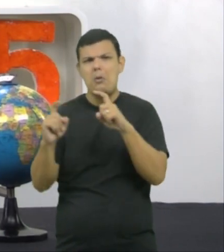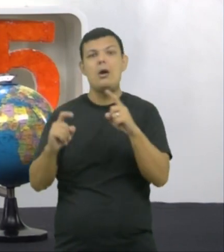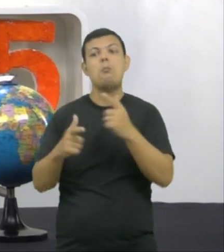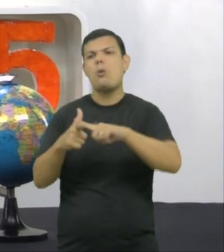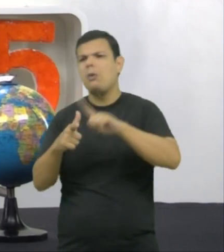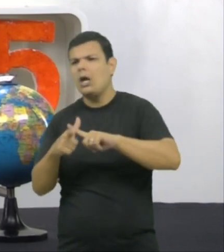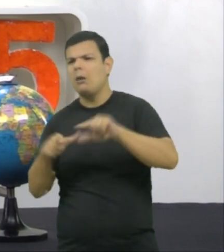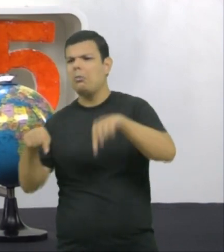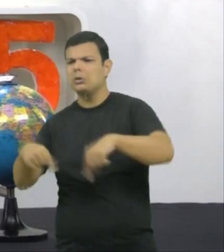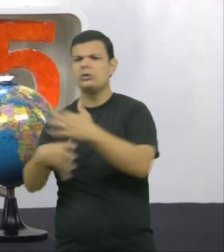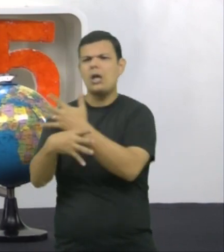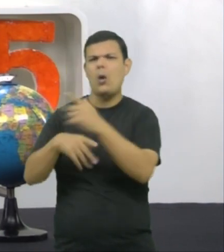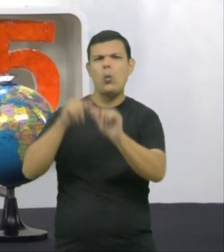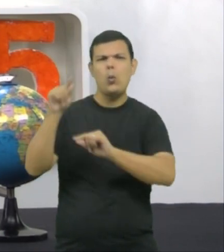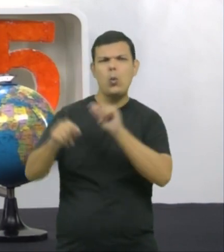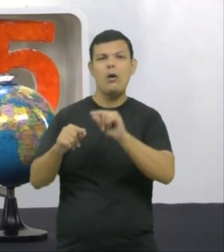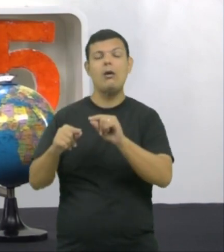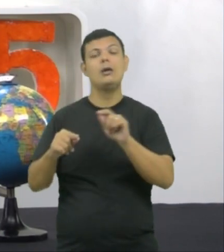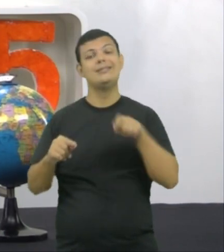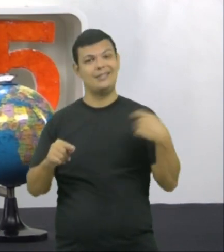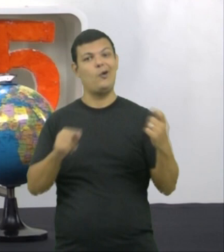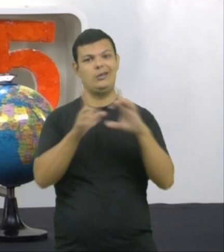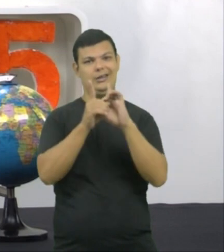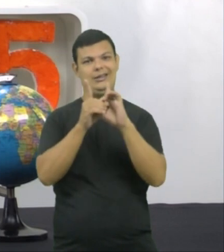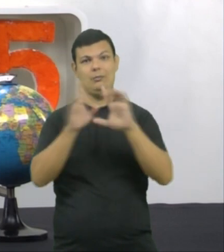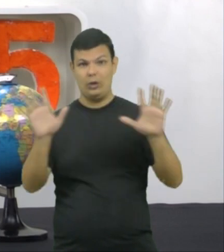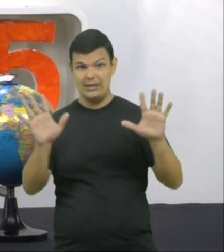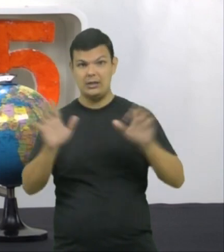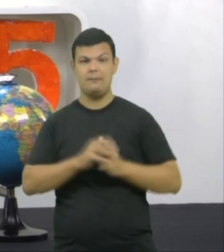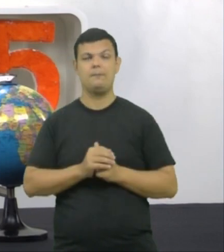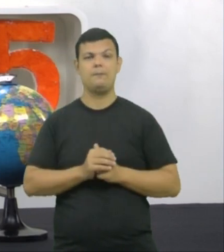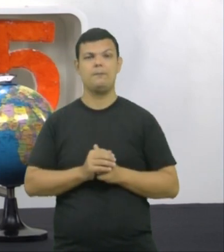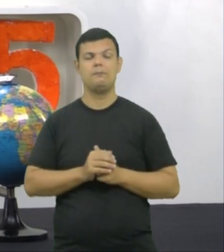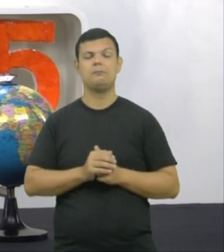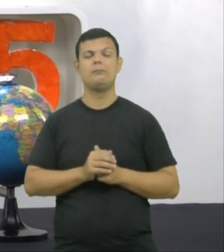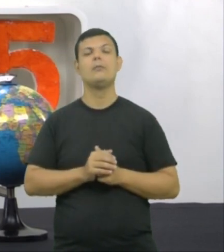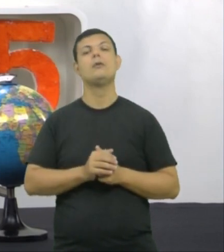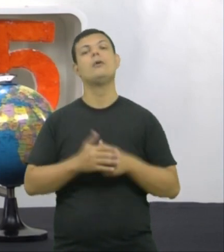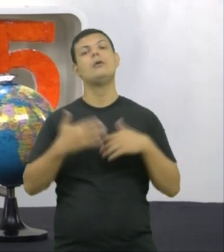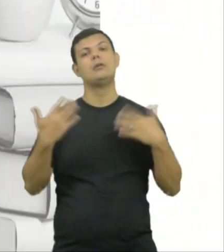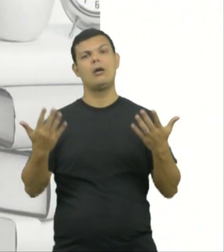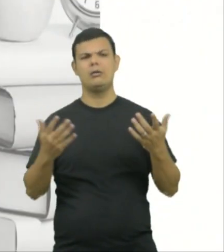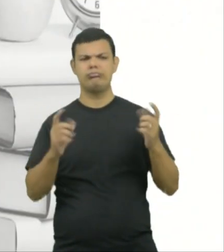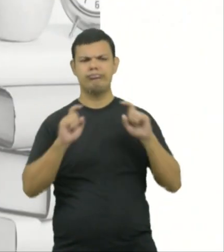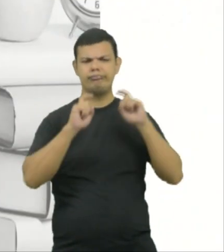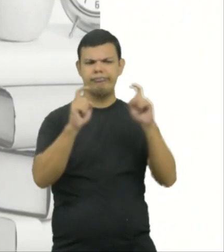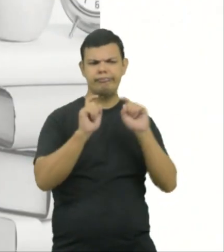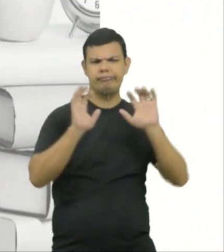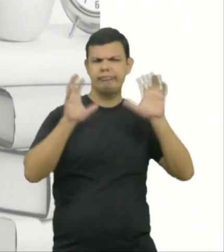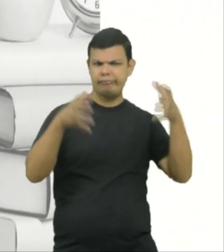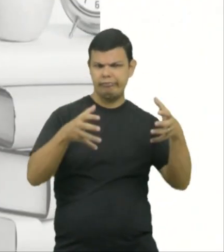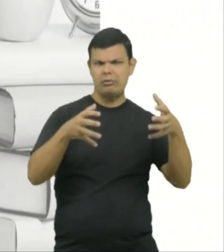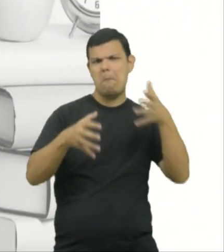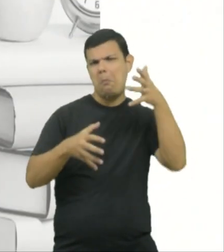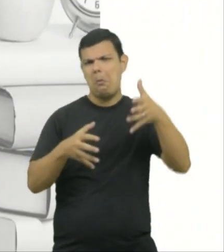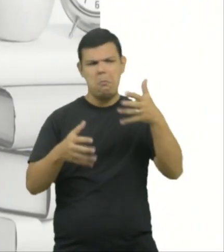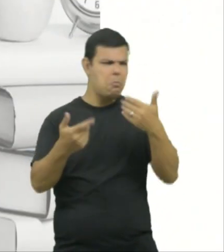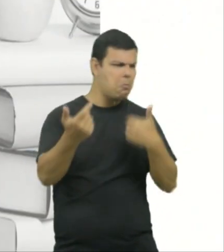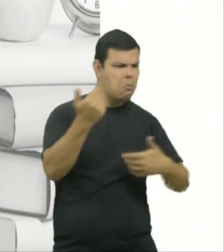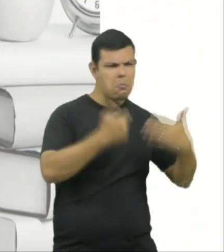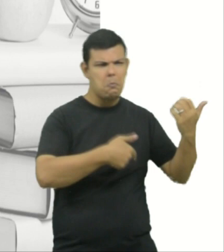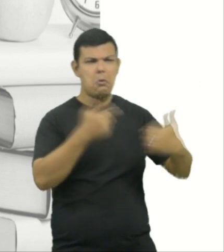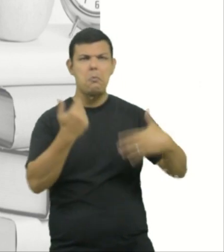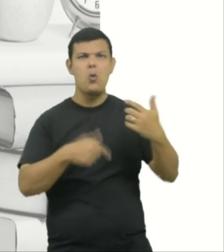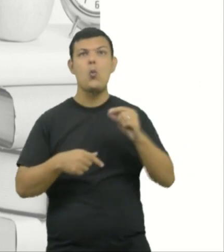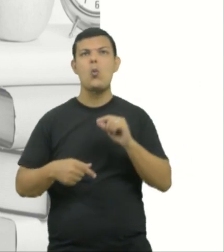problemas da cidade, que é a chamada democracia. E aí, essas assembleias normalmente aconteciam, dá